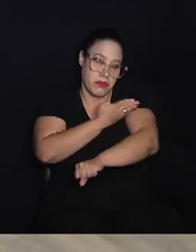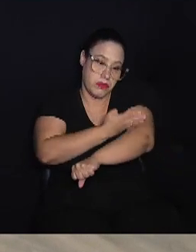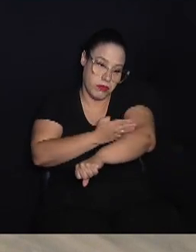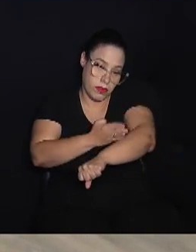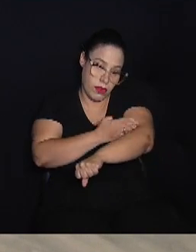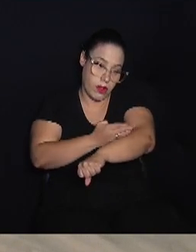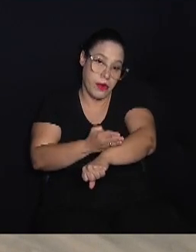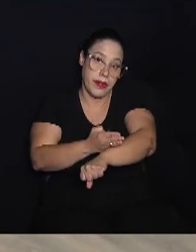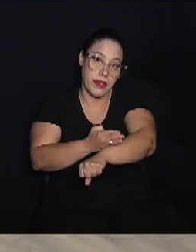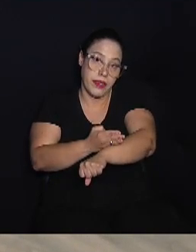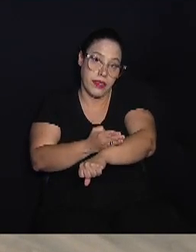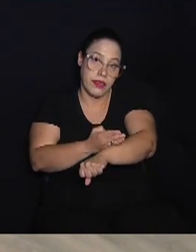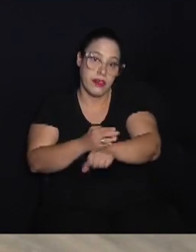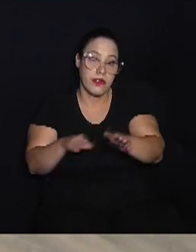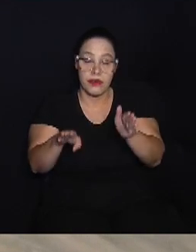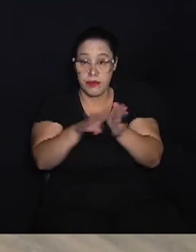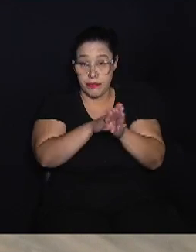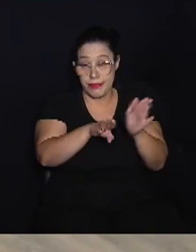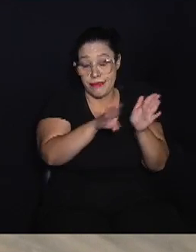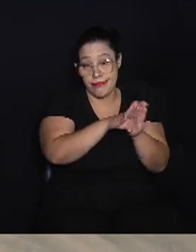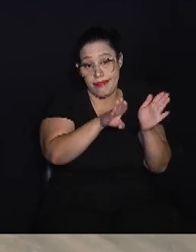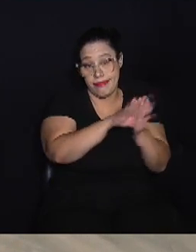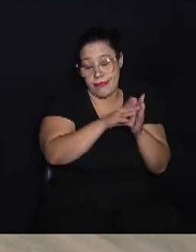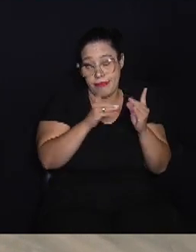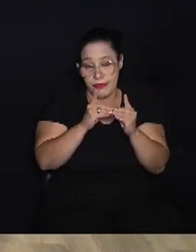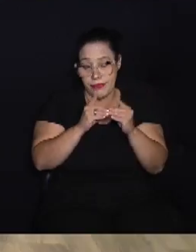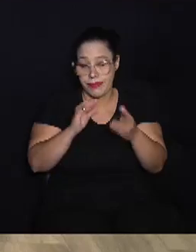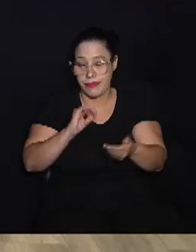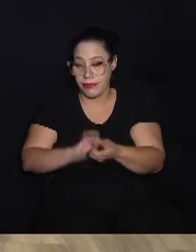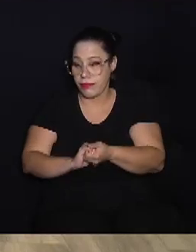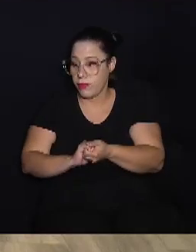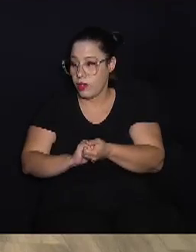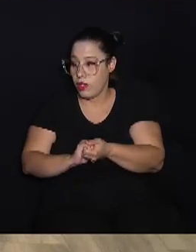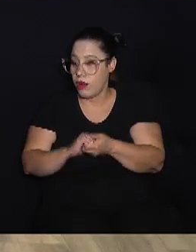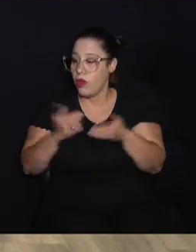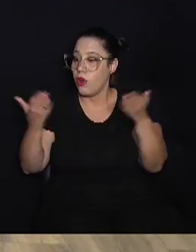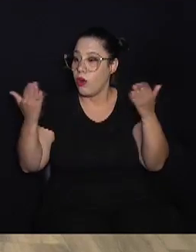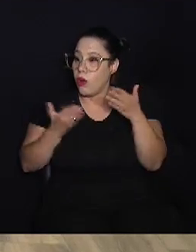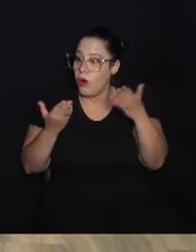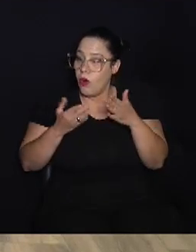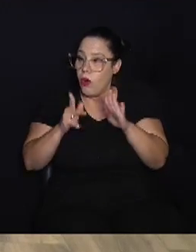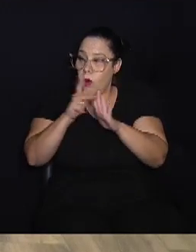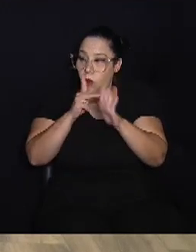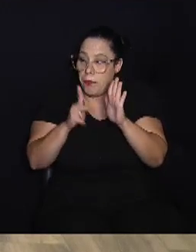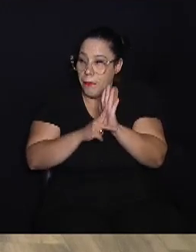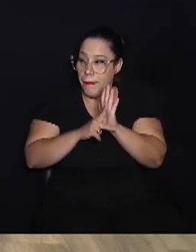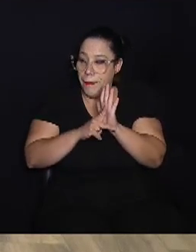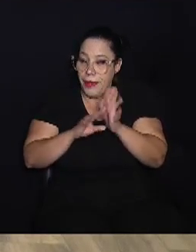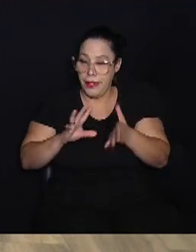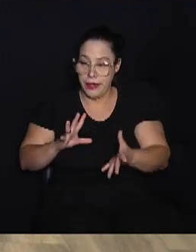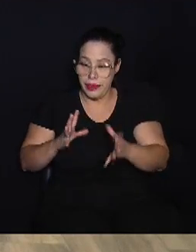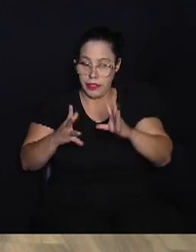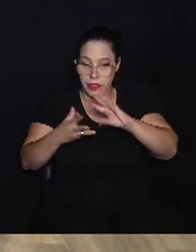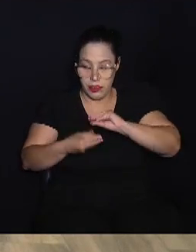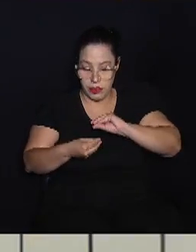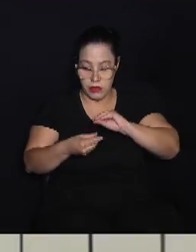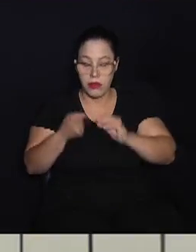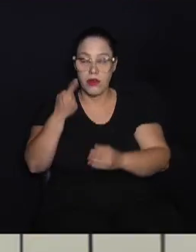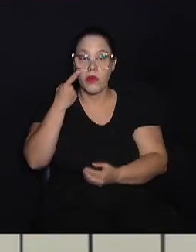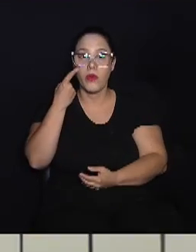atendimentos são feitos por ordem de chegada. Agora a gente vai falar sobre um projeto de sustentabilidade. Olha